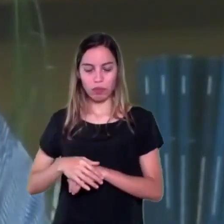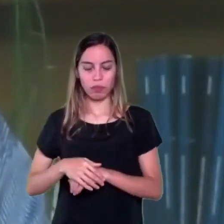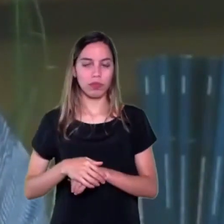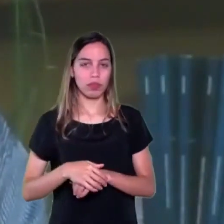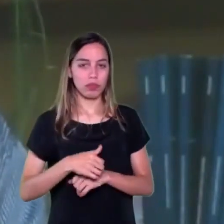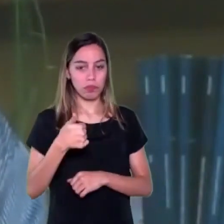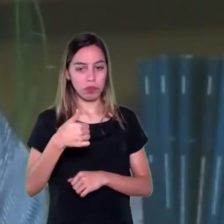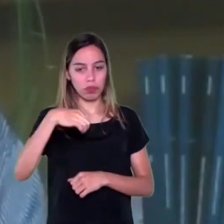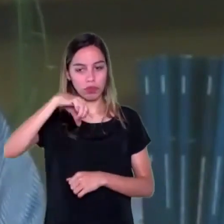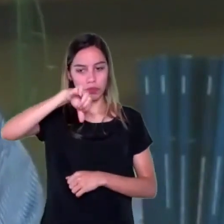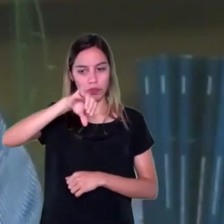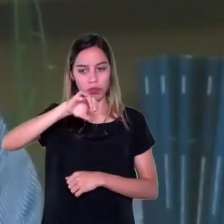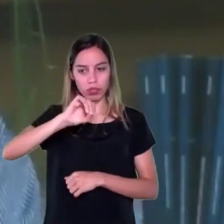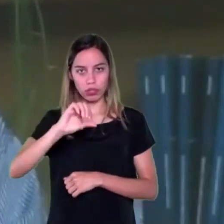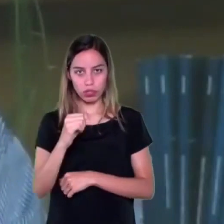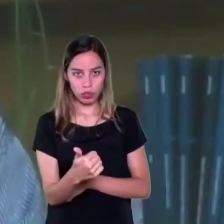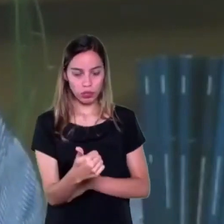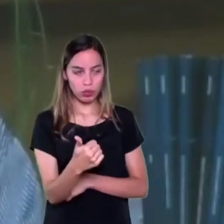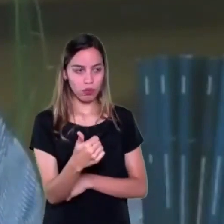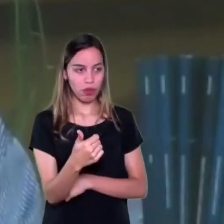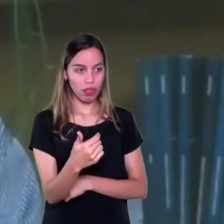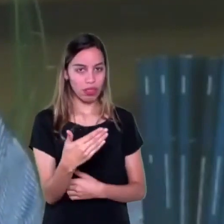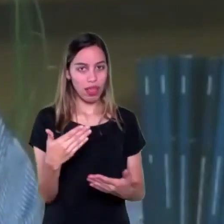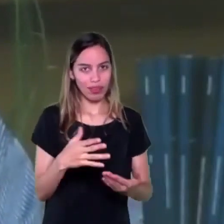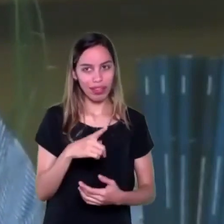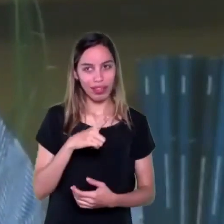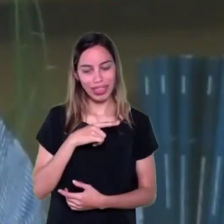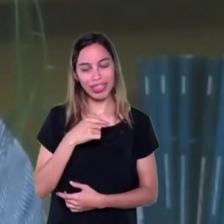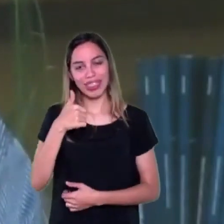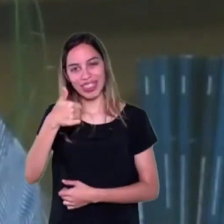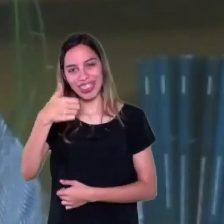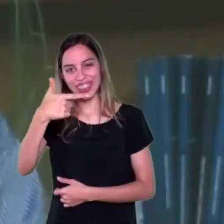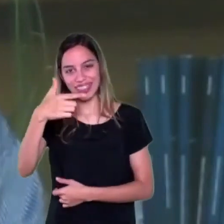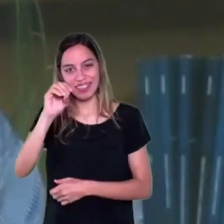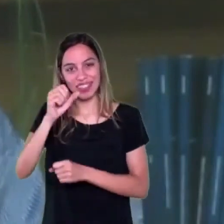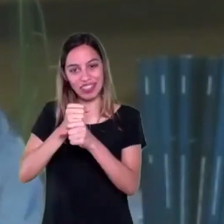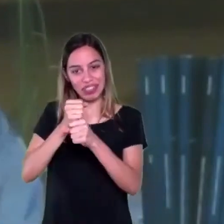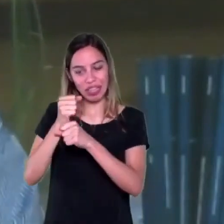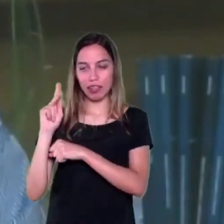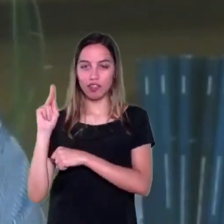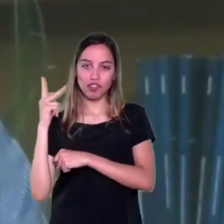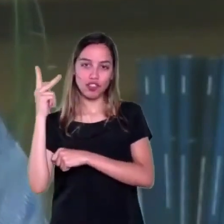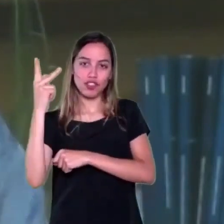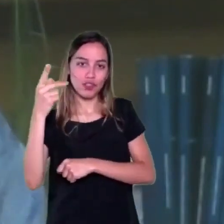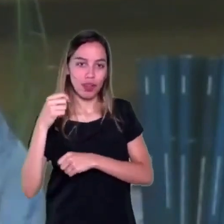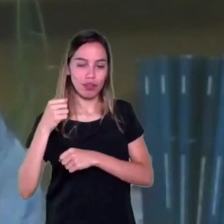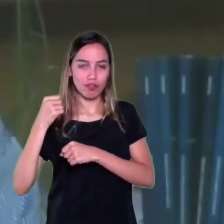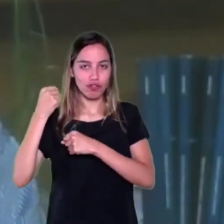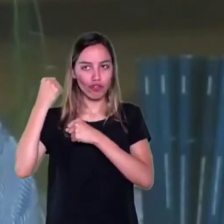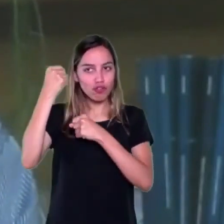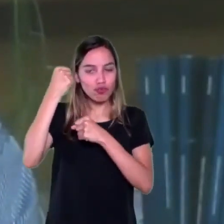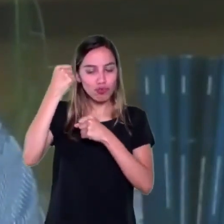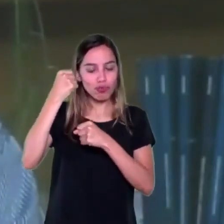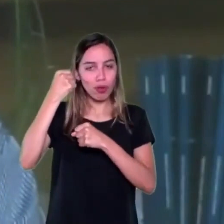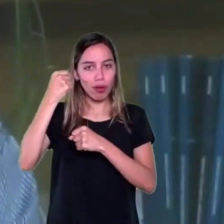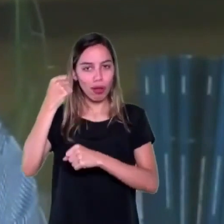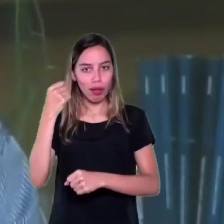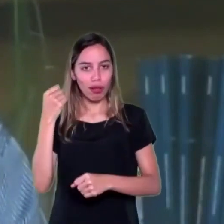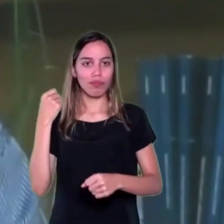Então, recentemente, completou 121 anos de história da emancipação